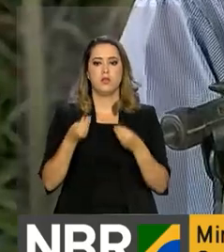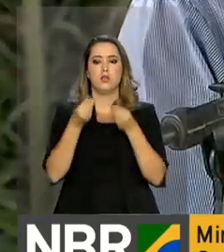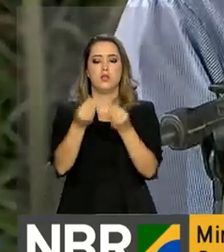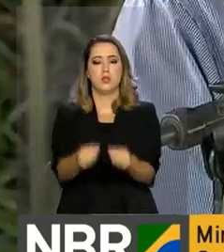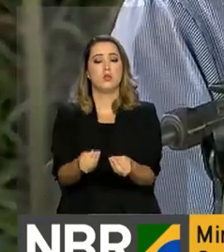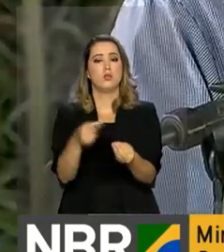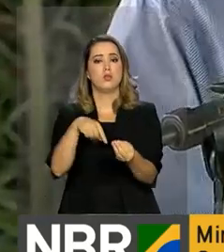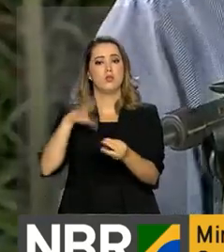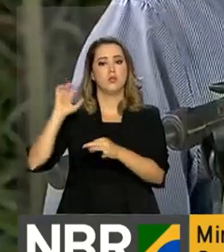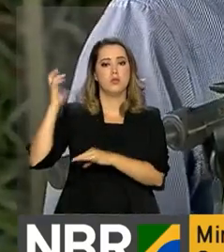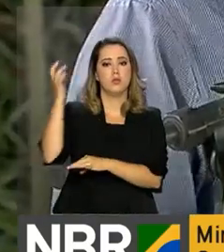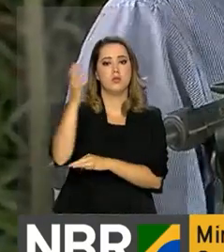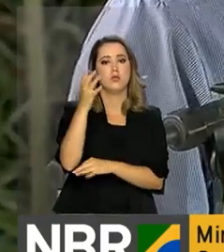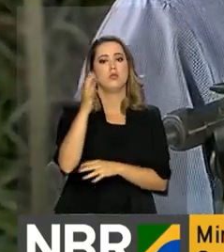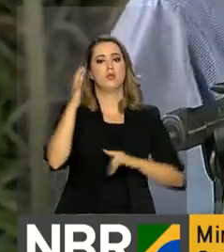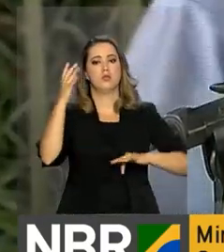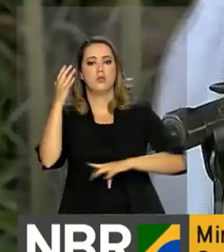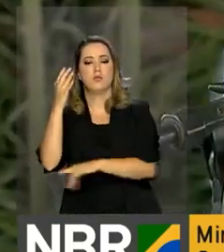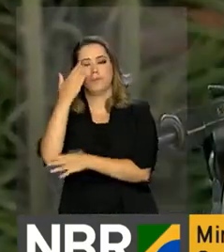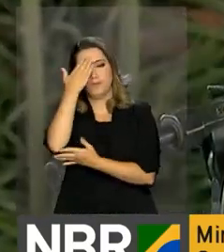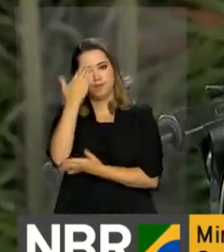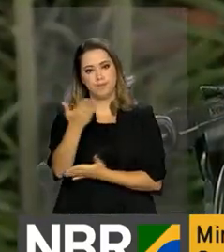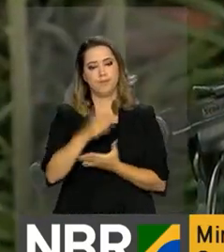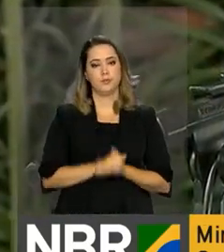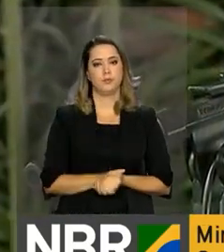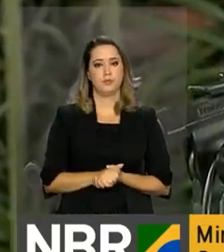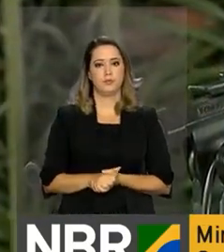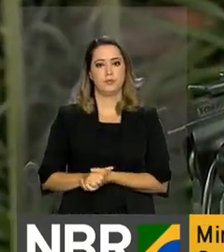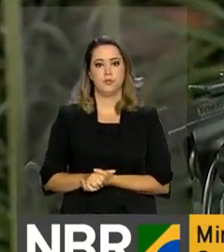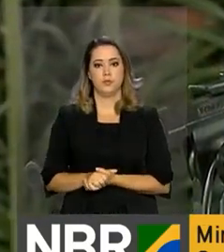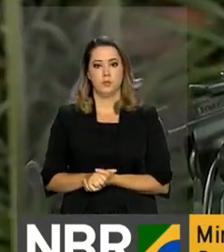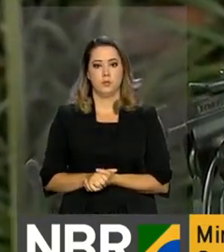meio ambiente do Pantanal. Muito obrigado.